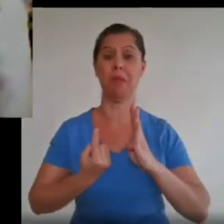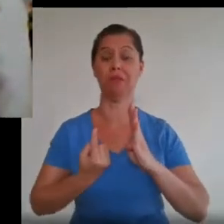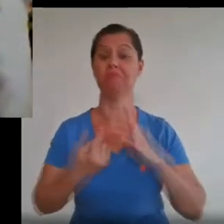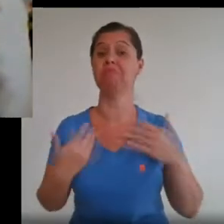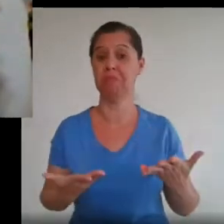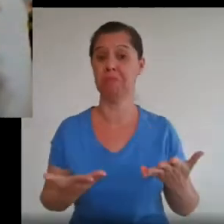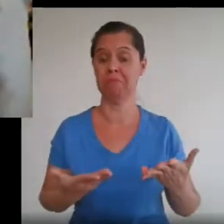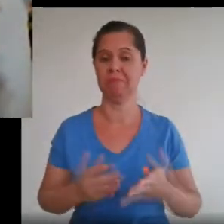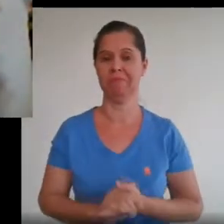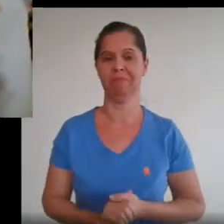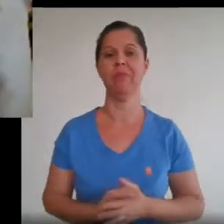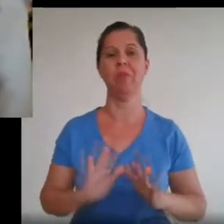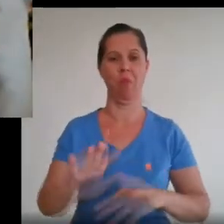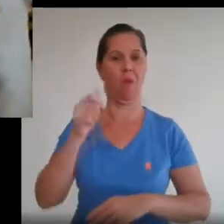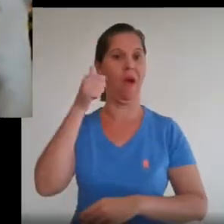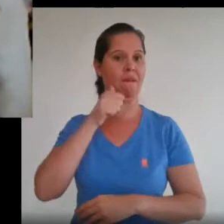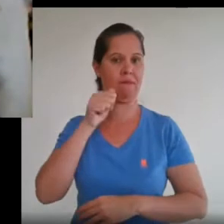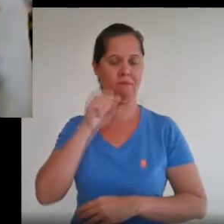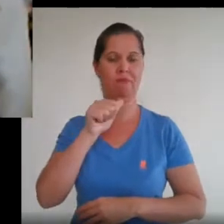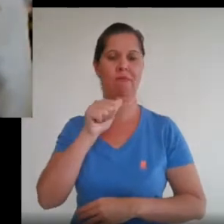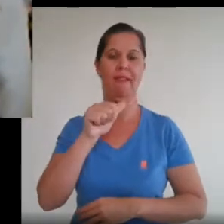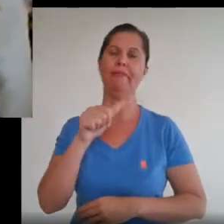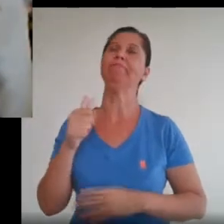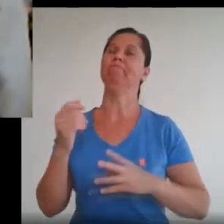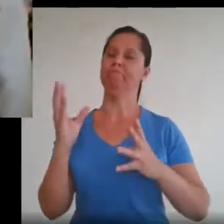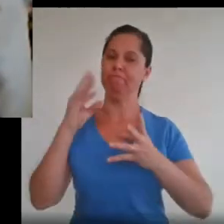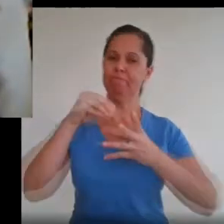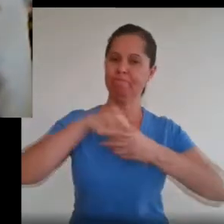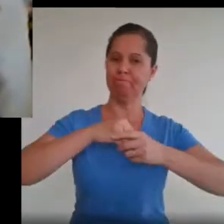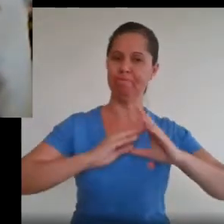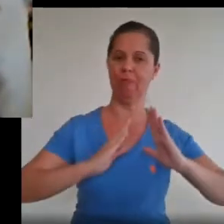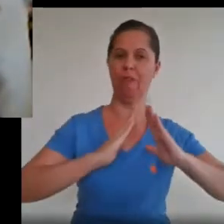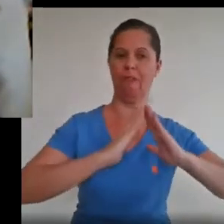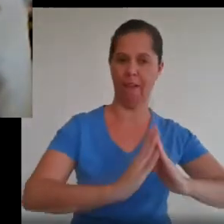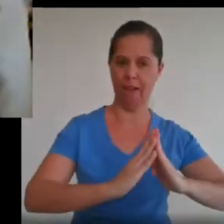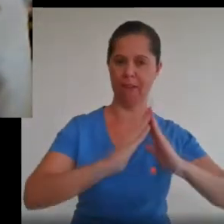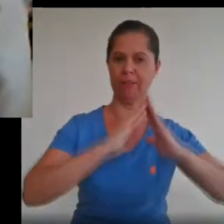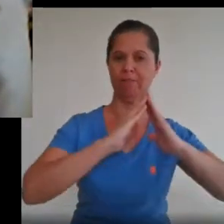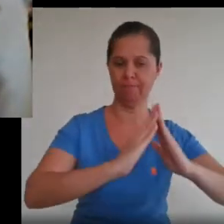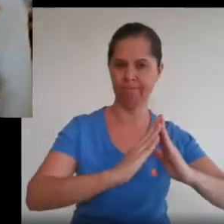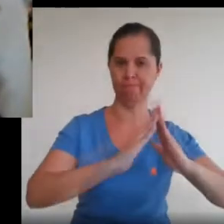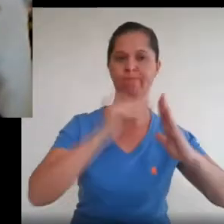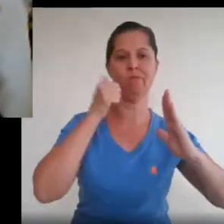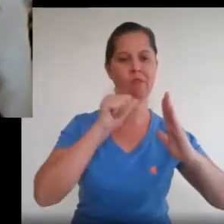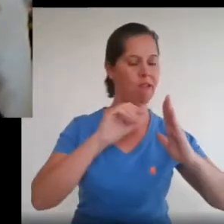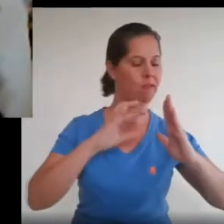mulheres mais para dentro de casa, mais para o espaço doméstico.